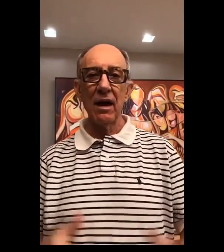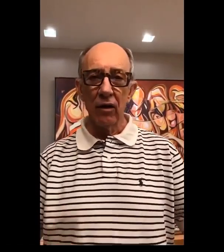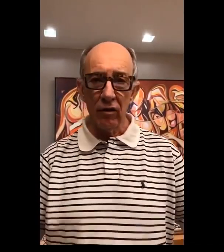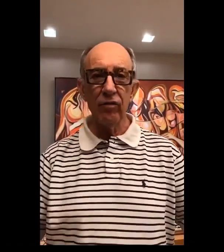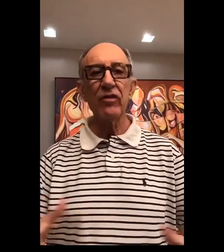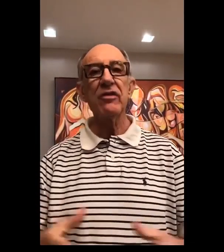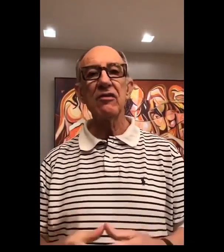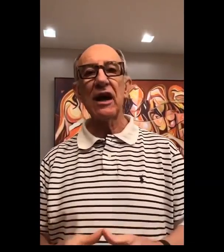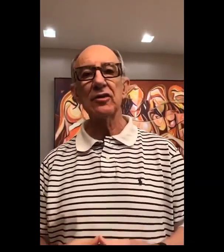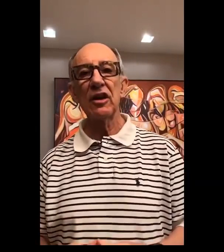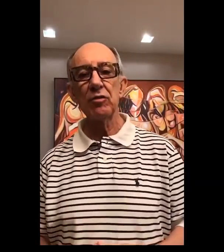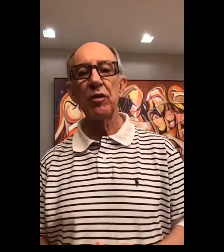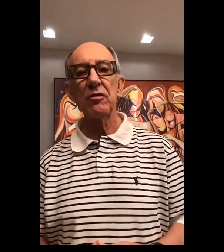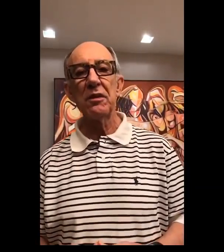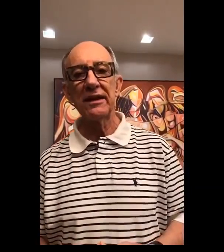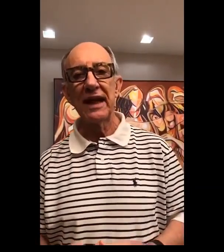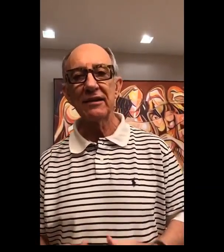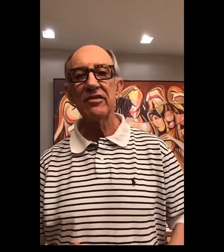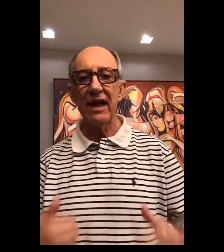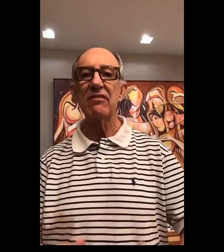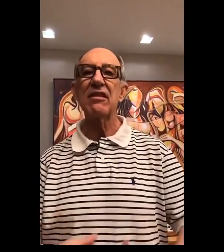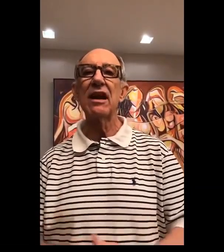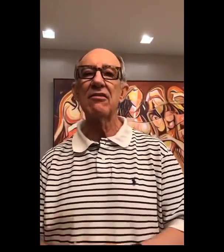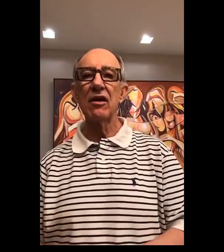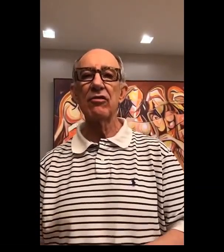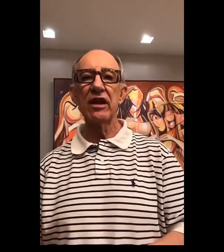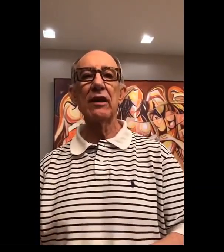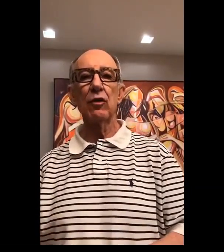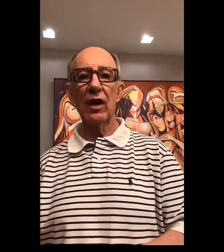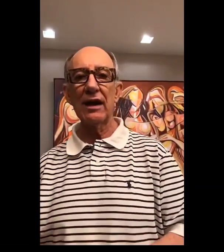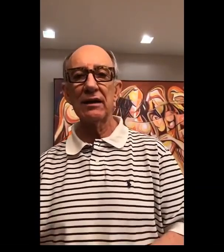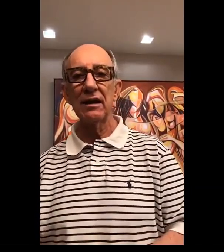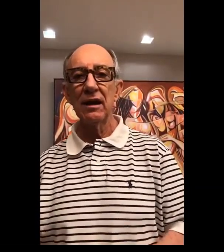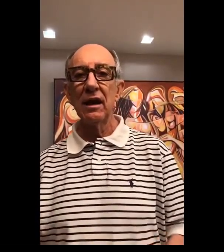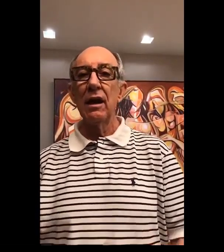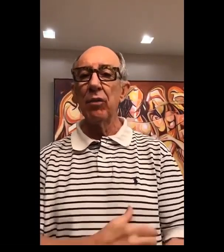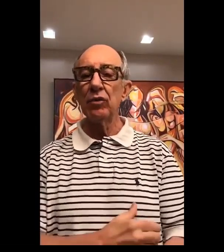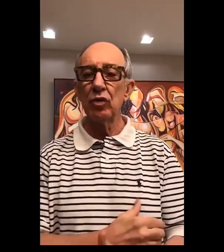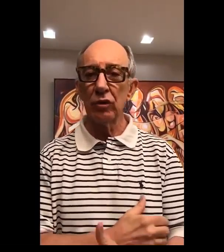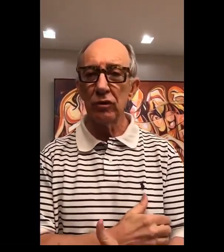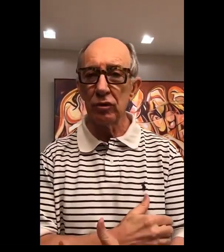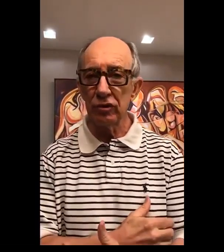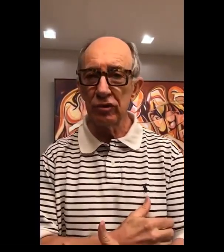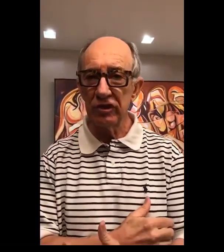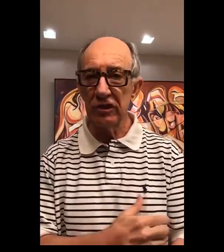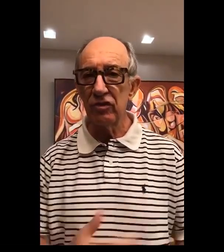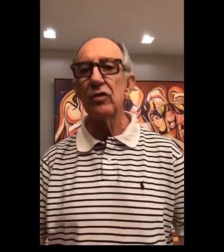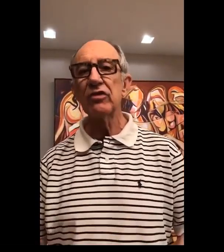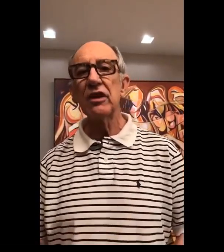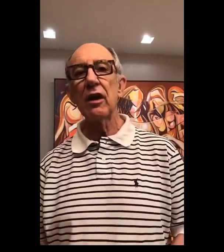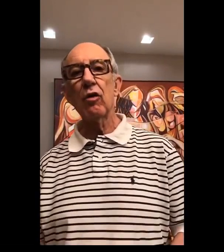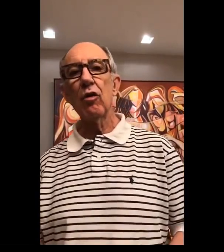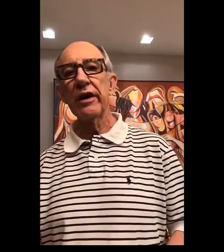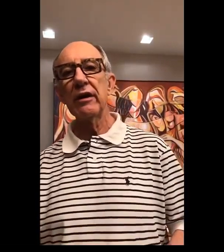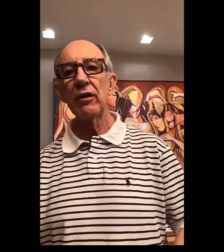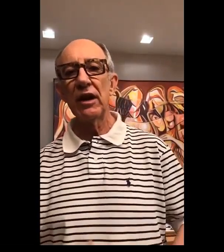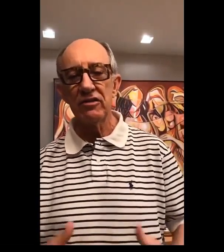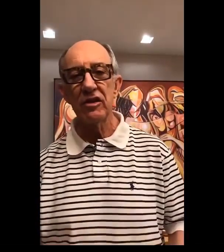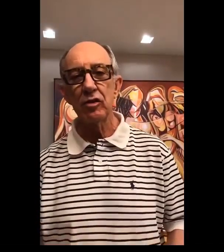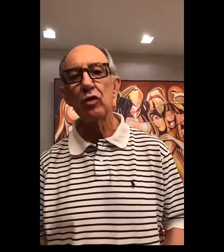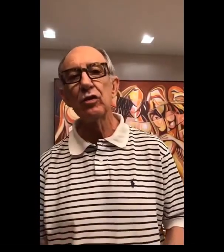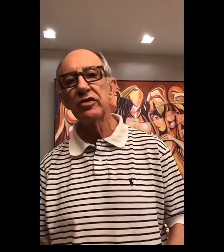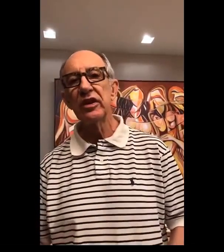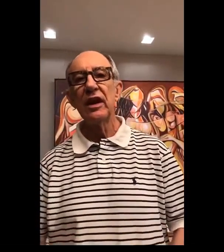participar. O que vocês acham das possibilidades dessa eleição ser anulada por todos os desvios que lá